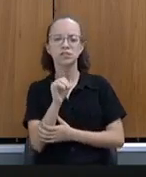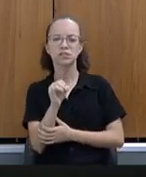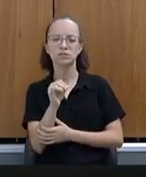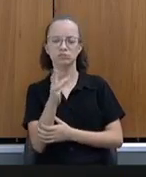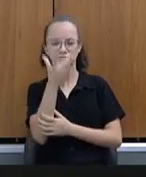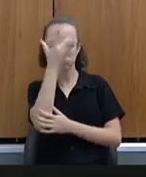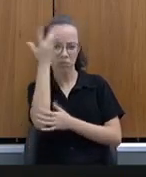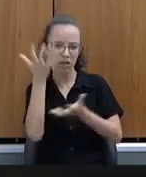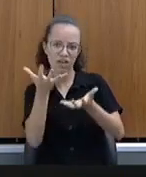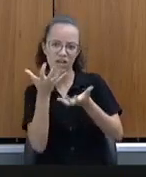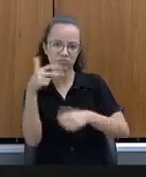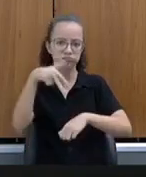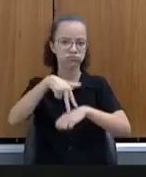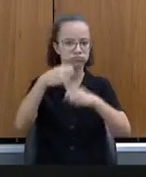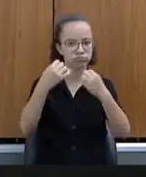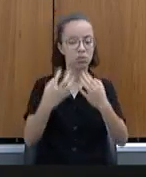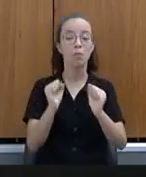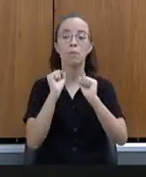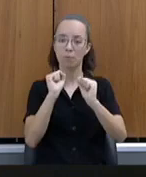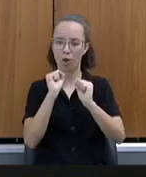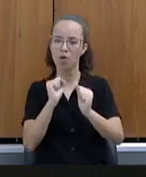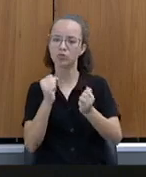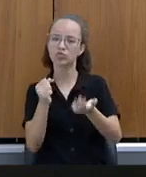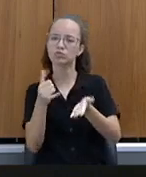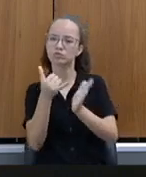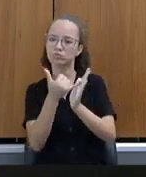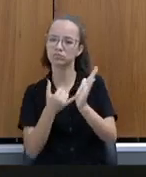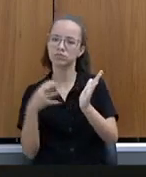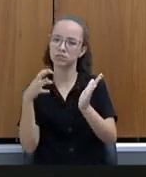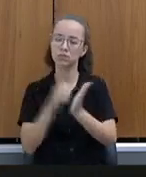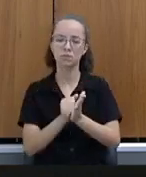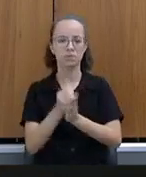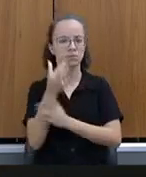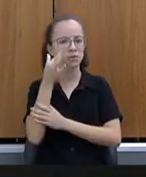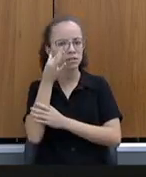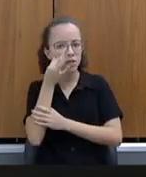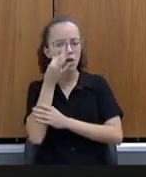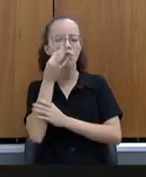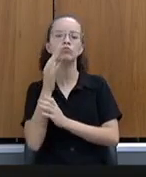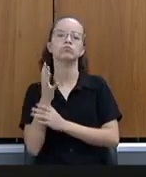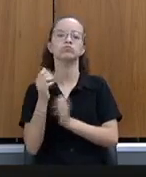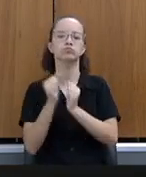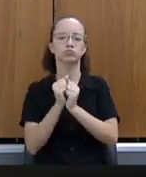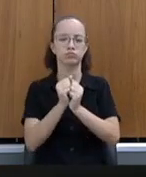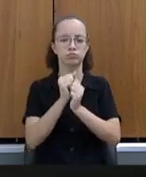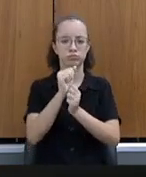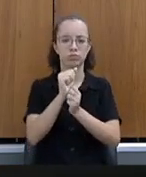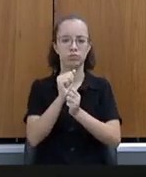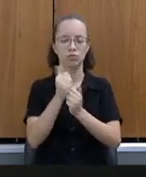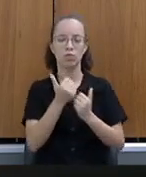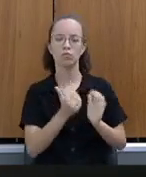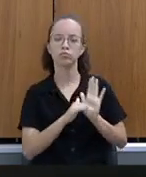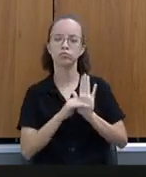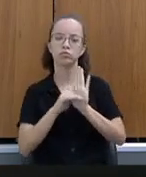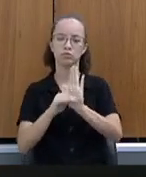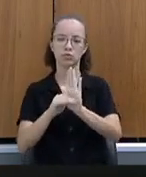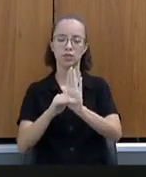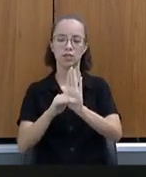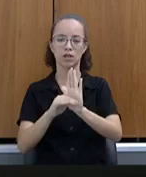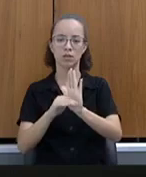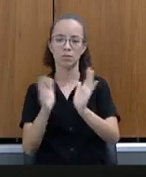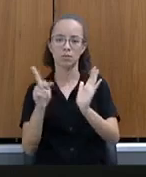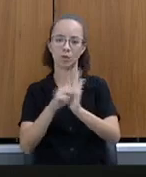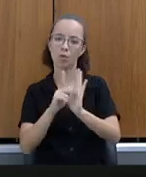uso da palavra podem se inscrever pessoalmente junto a assessoria da comissão ou pelo chat